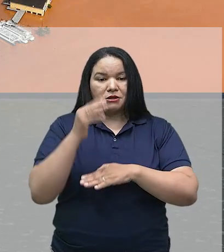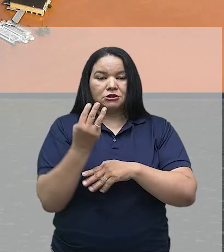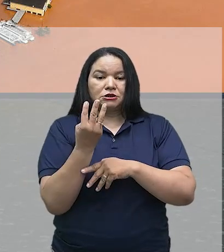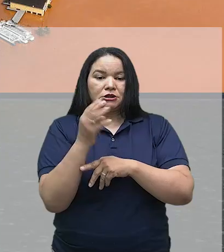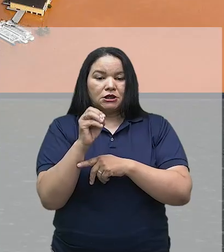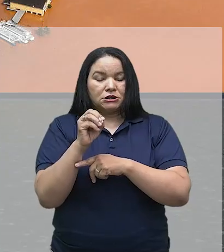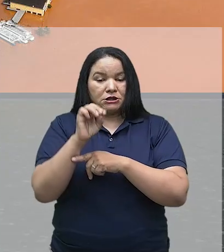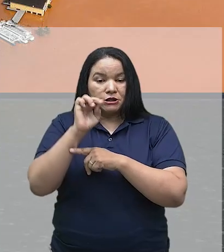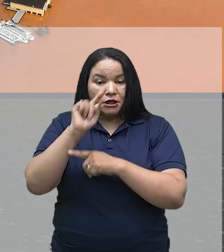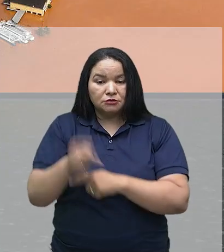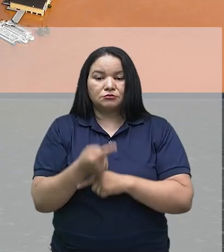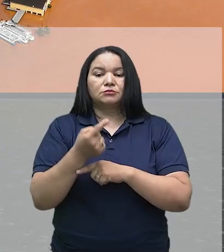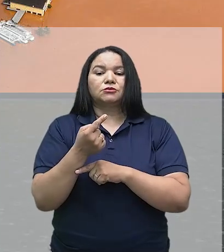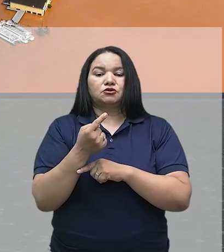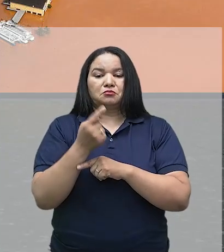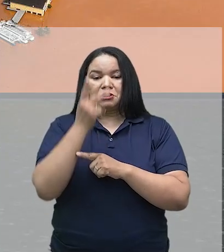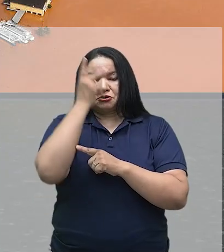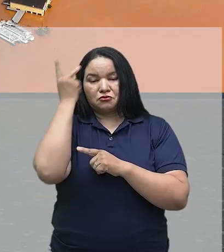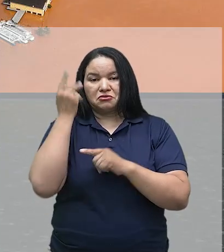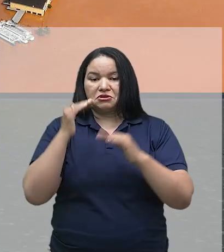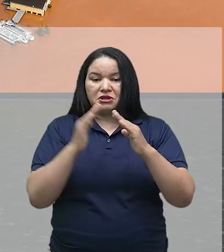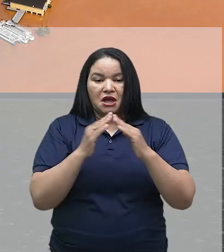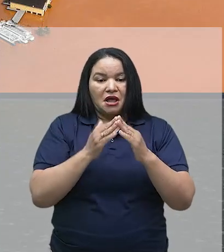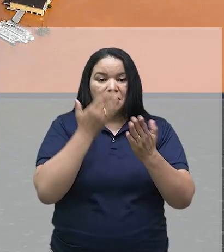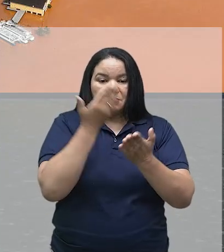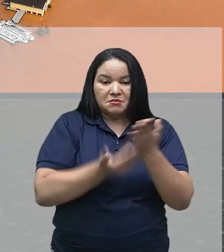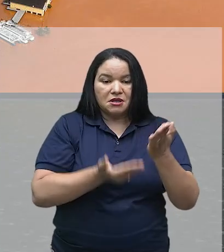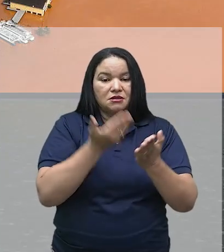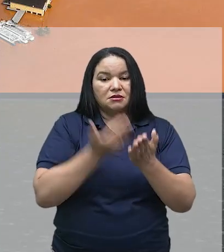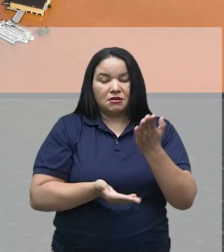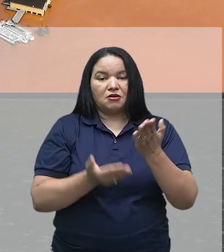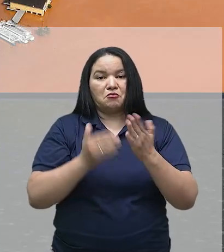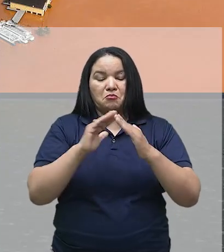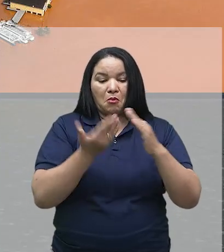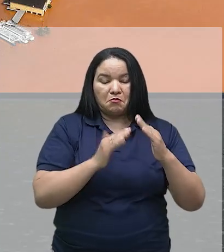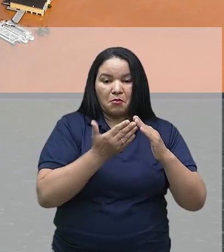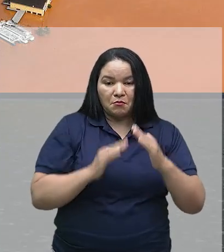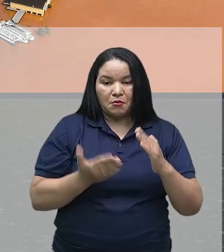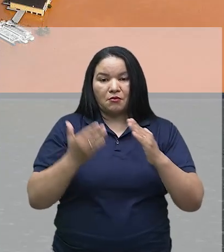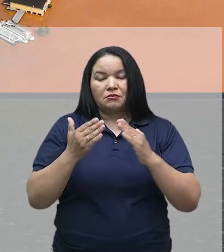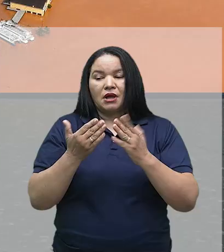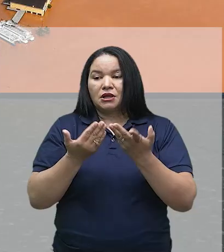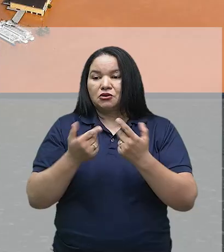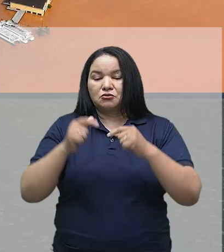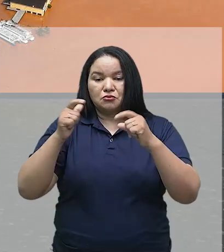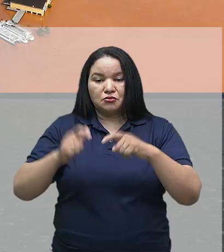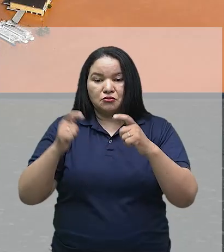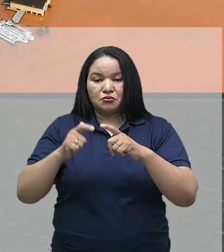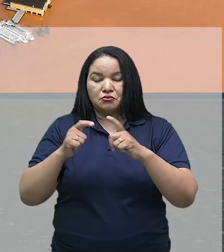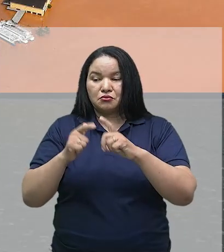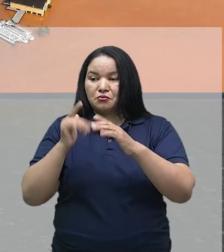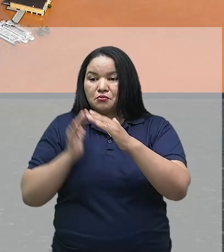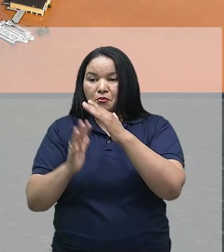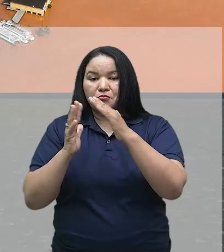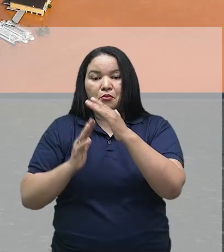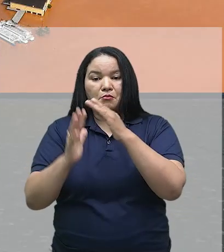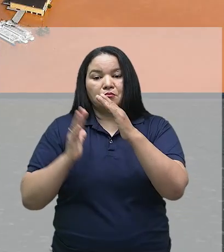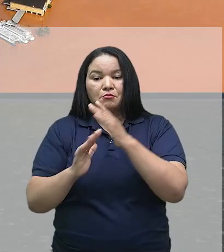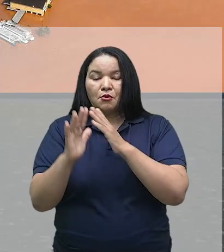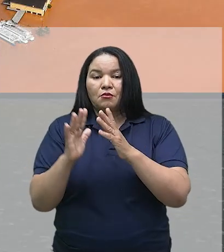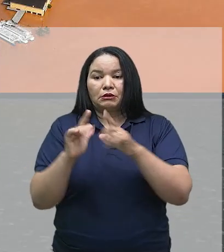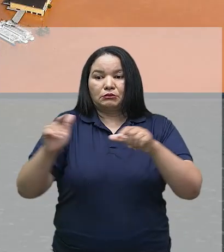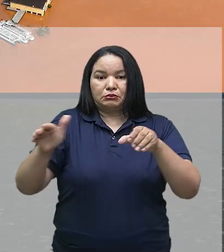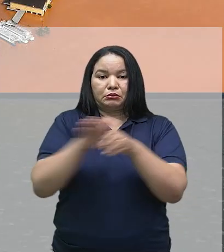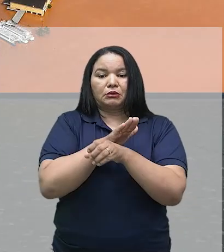que estavam desabrigadas. Ou seja, elas perderam suas casas e os abrigos não foram suficientes para receber essa quantidade de